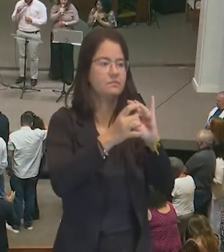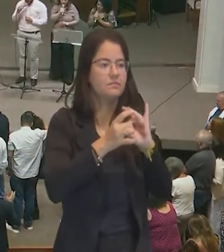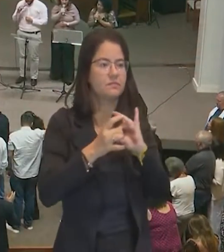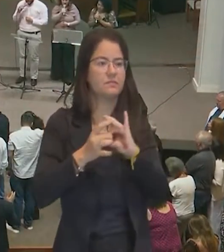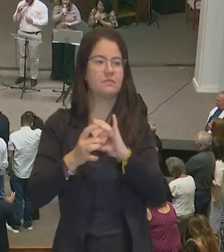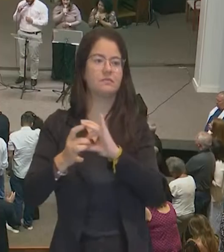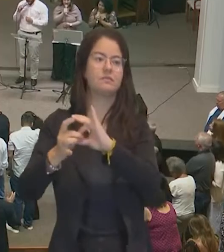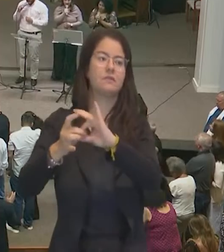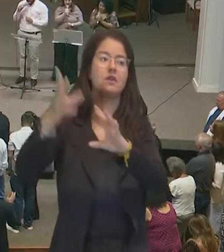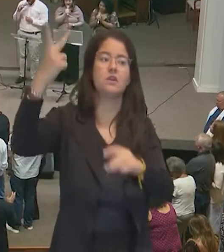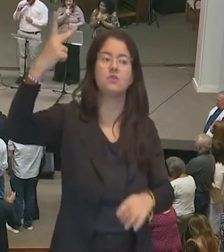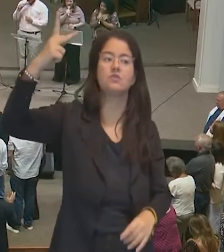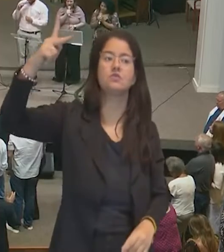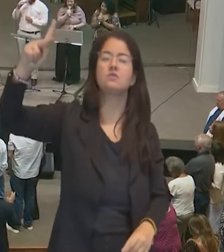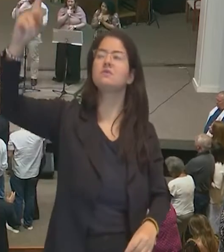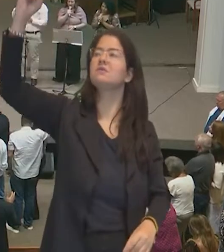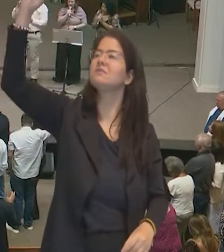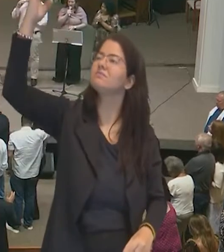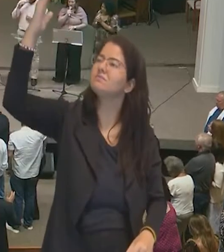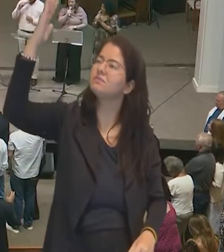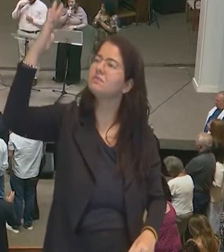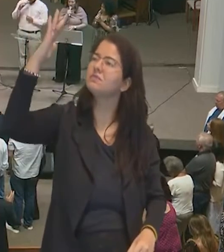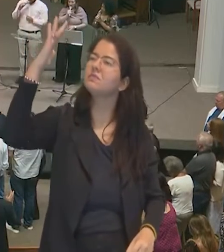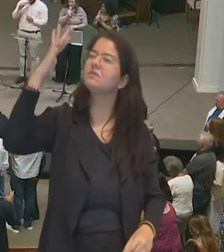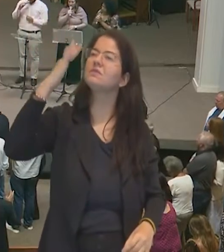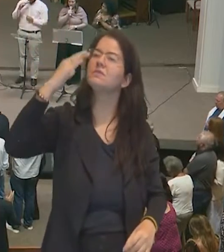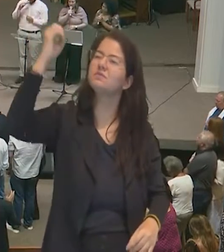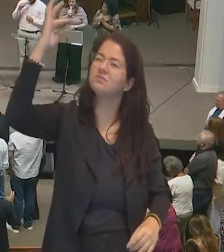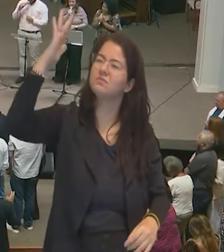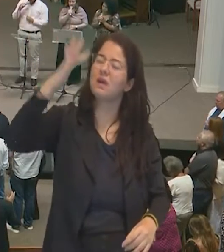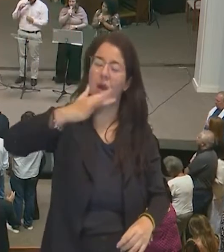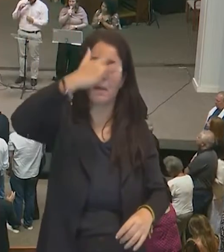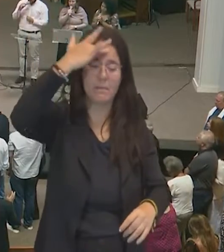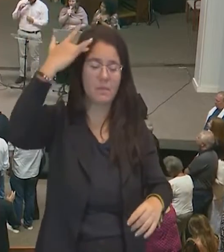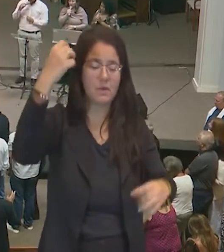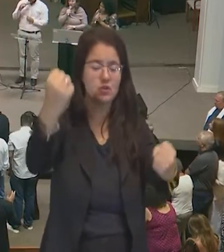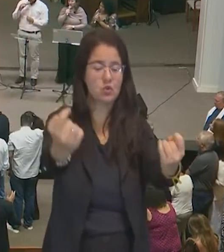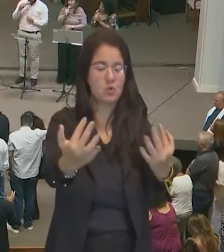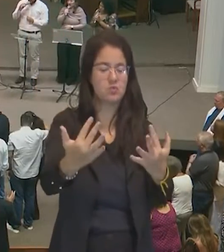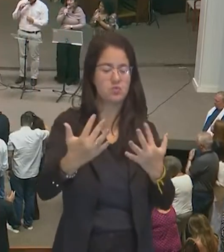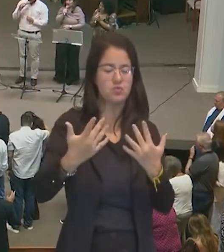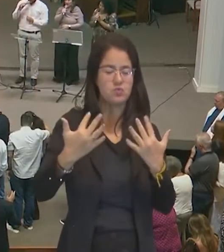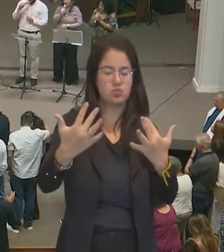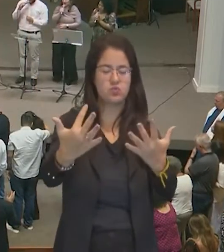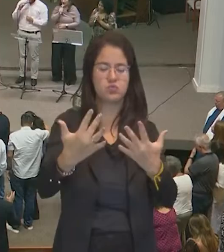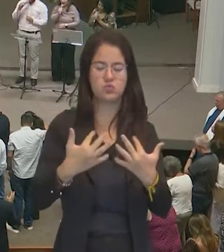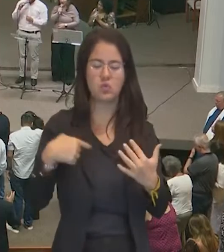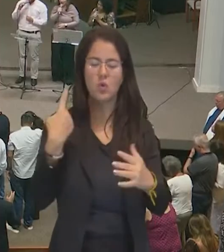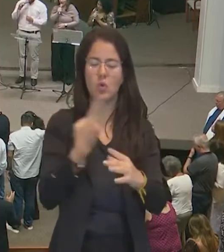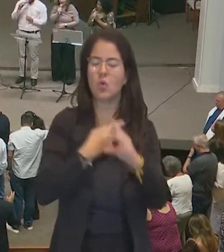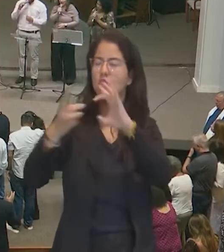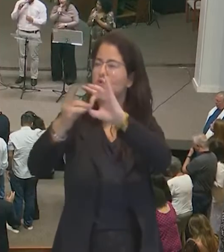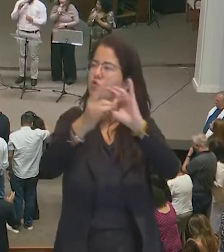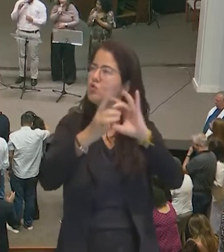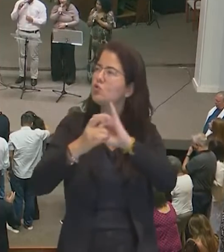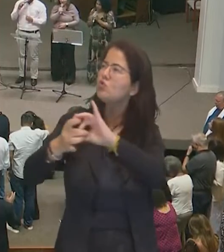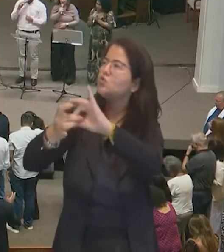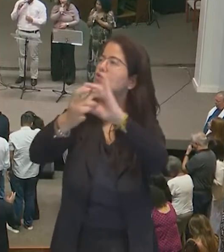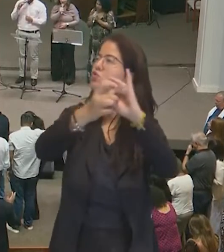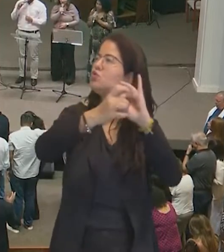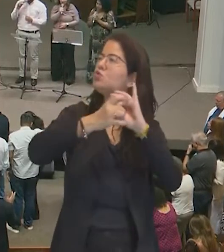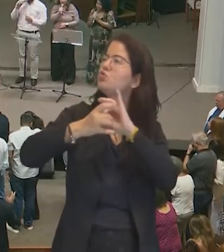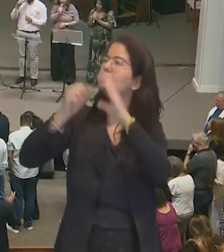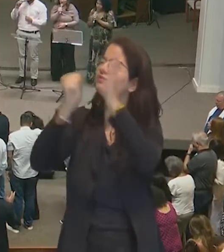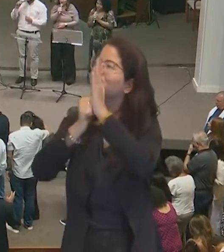nome. Toda honra, toda glória, todo louvor seja dado ao nome do Senhor. Mais uma vez podemos